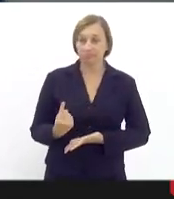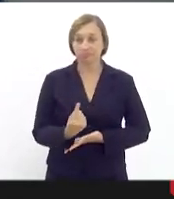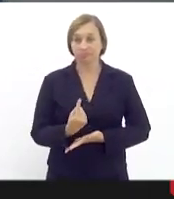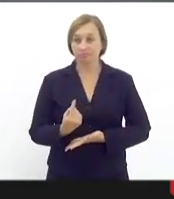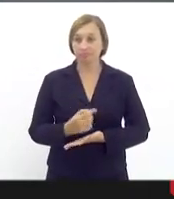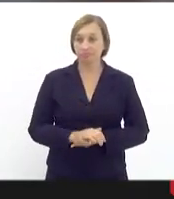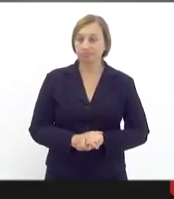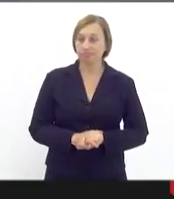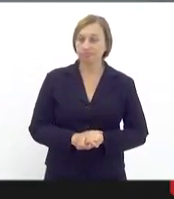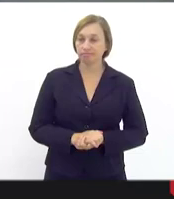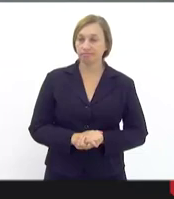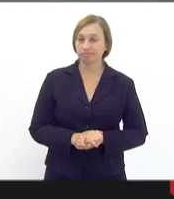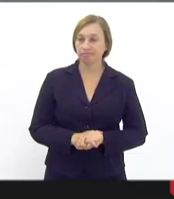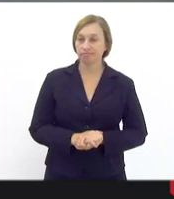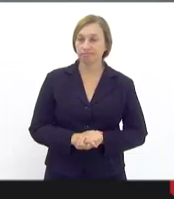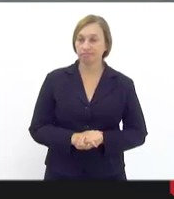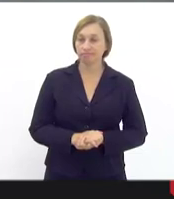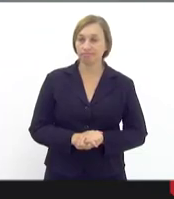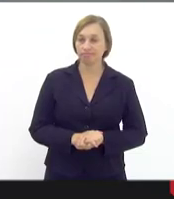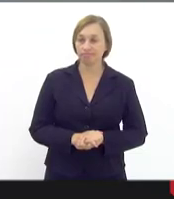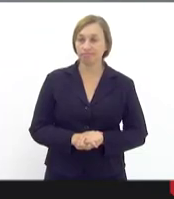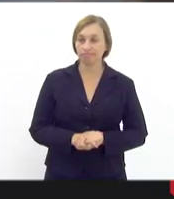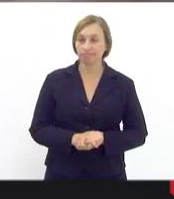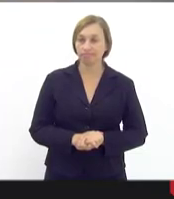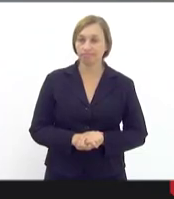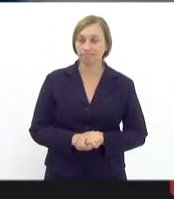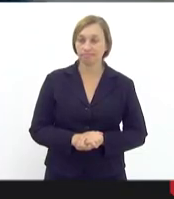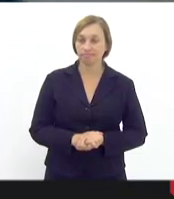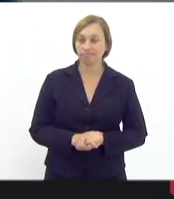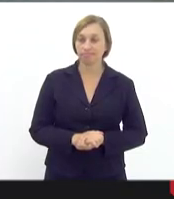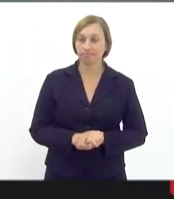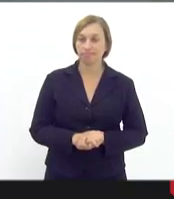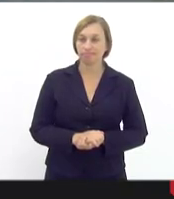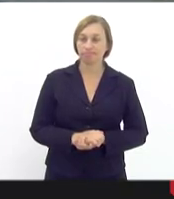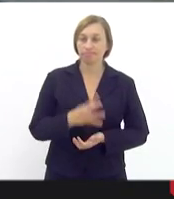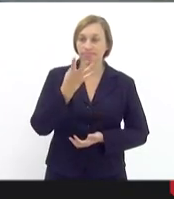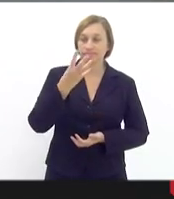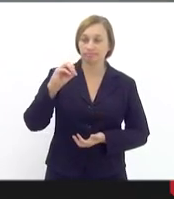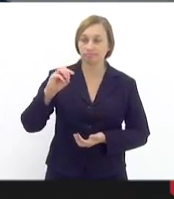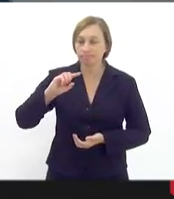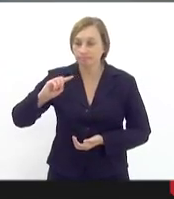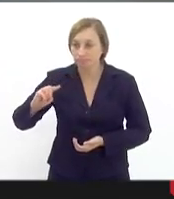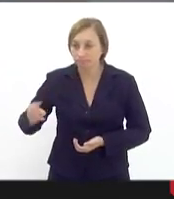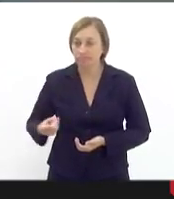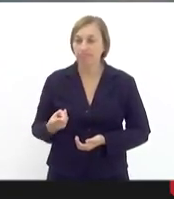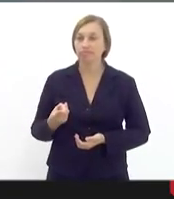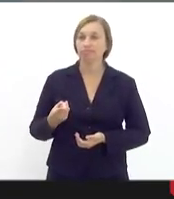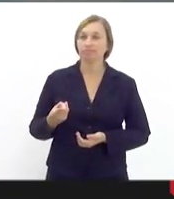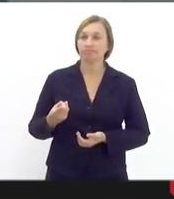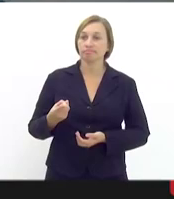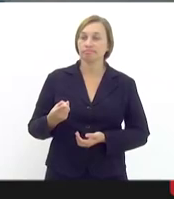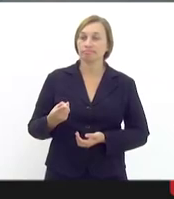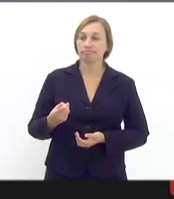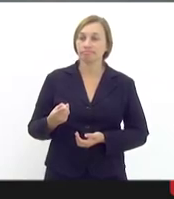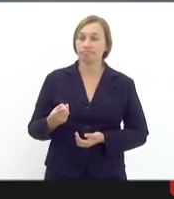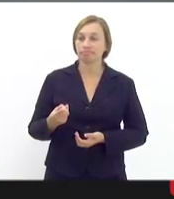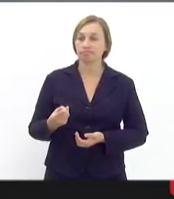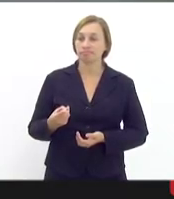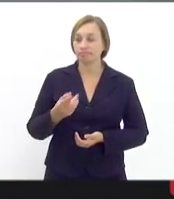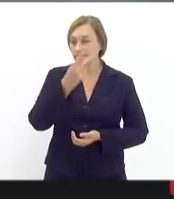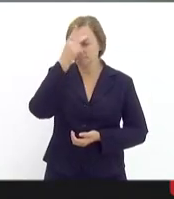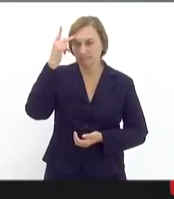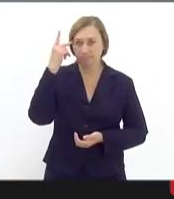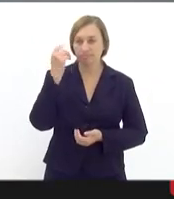e ele está no front. Ele tem mais de 40 milhões de seguidores, de inscritos nos